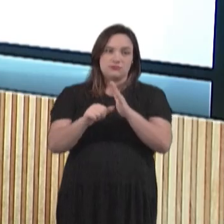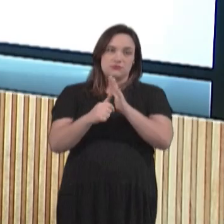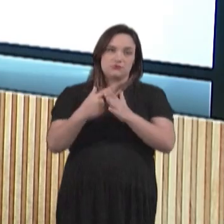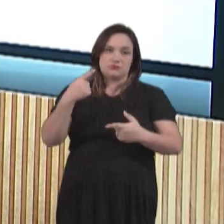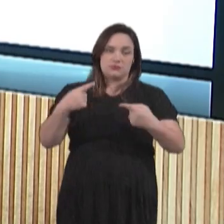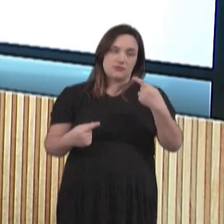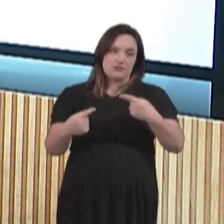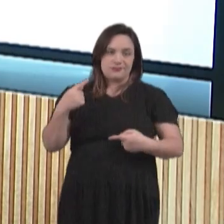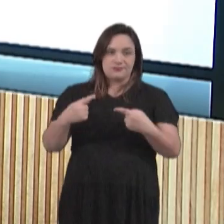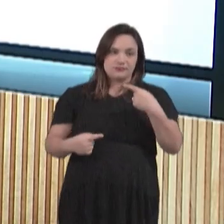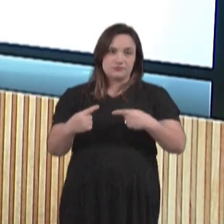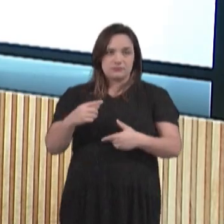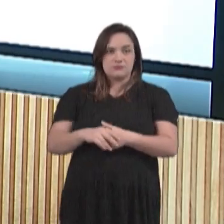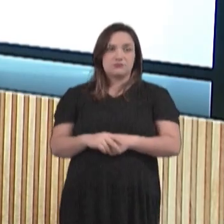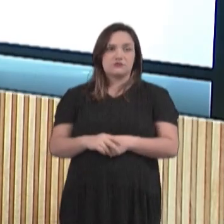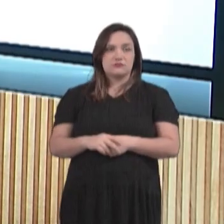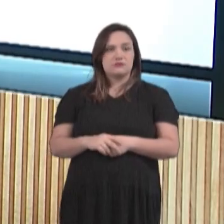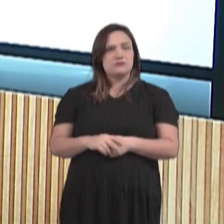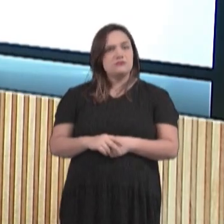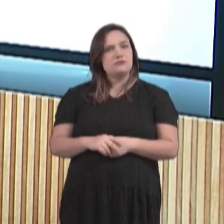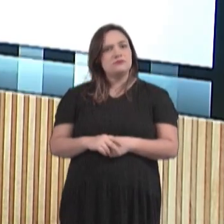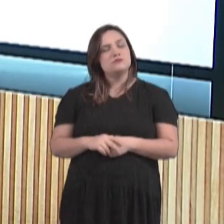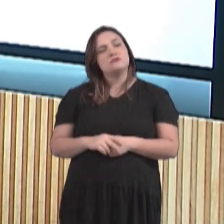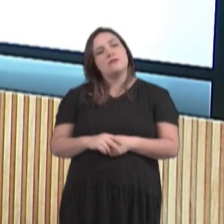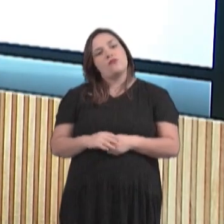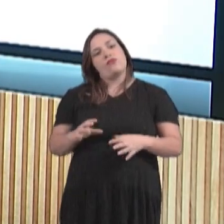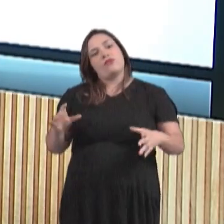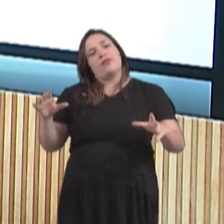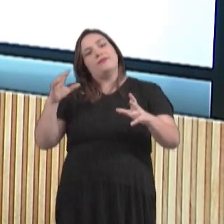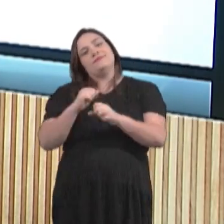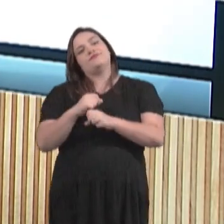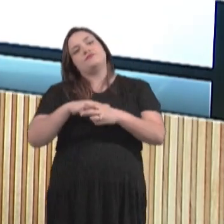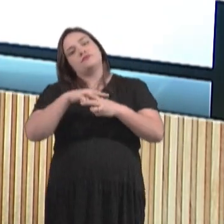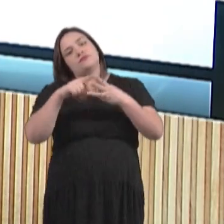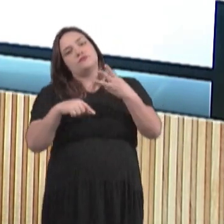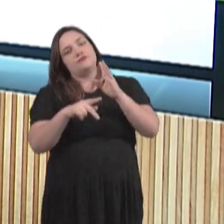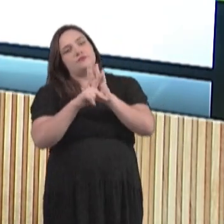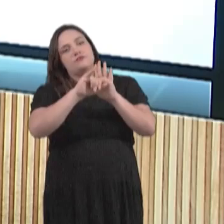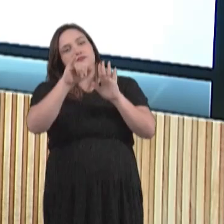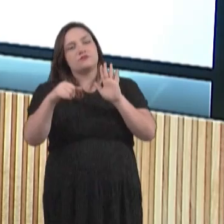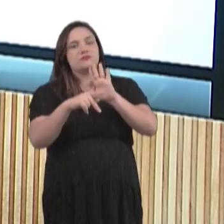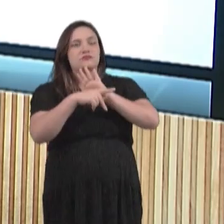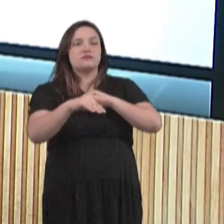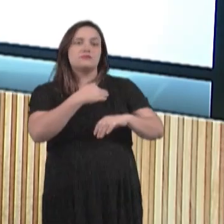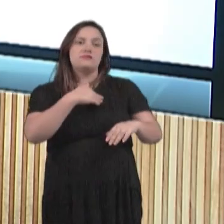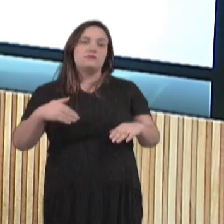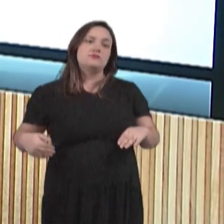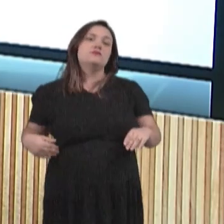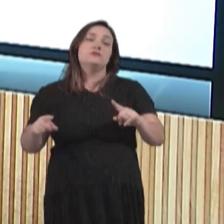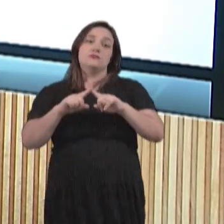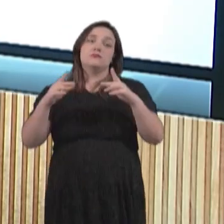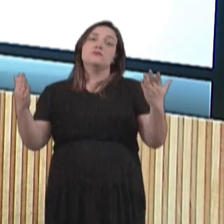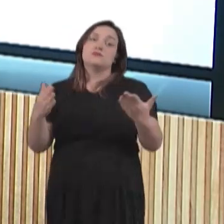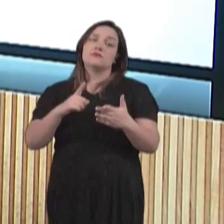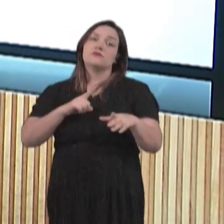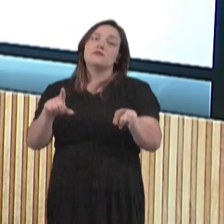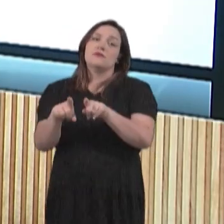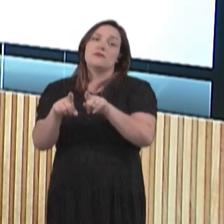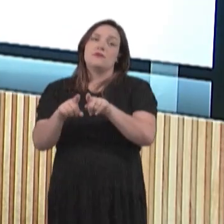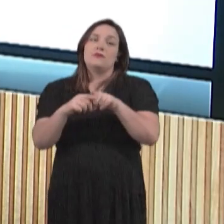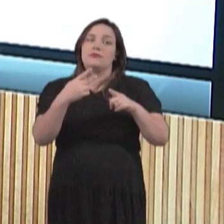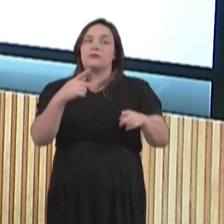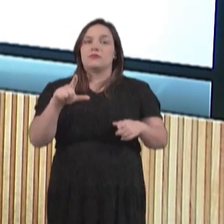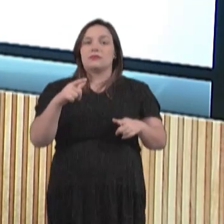segunda discussão. Bom, esses então os 3 projetos do governo na área fiscal, todos aprovados, mas os deputados também analisaram hoje o PL de